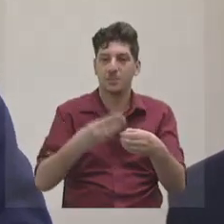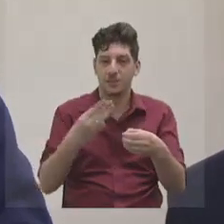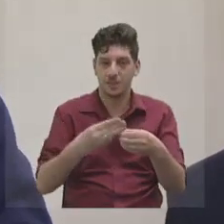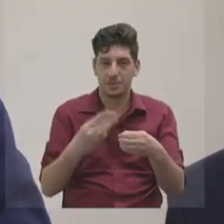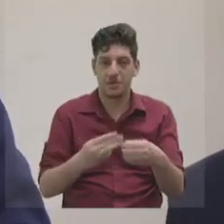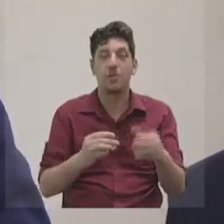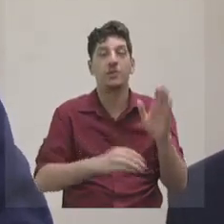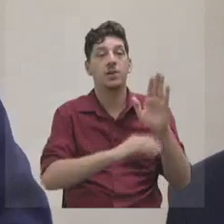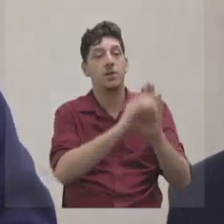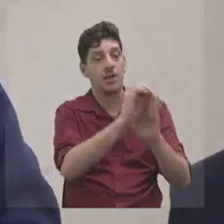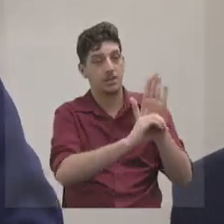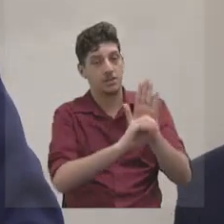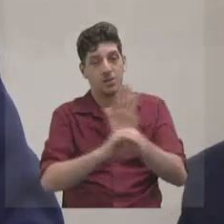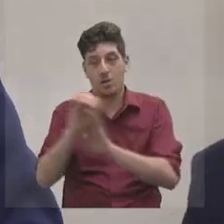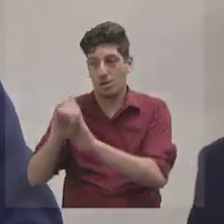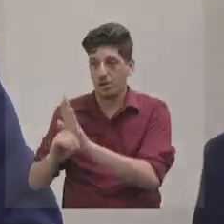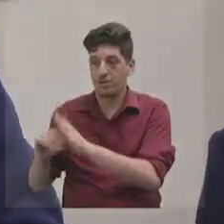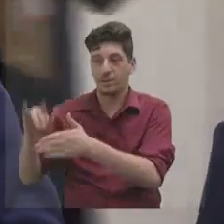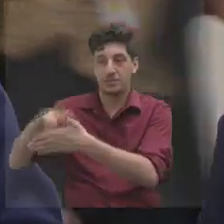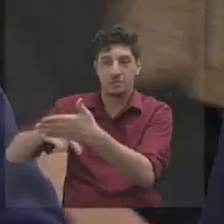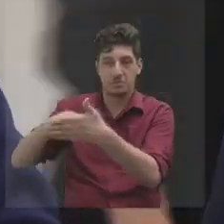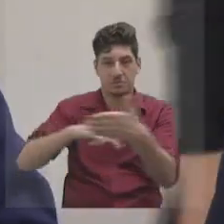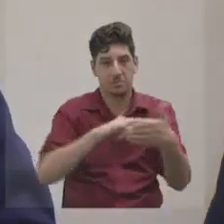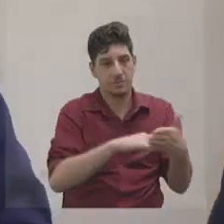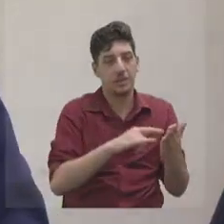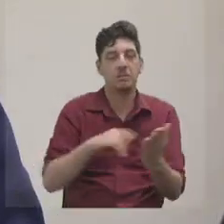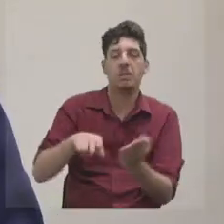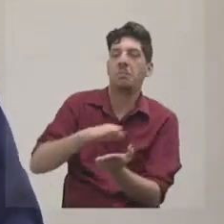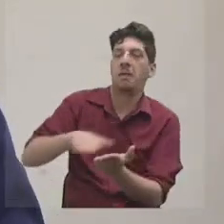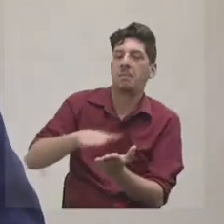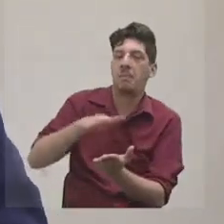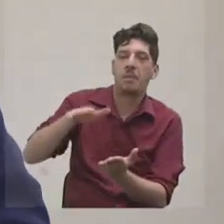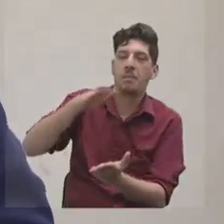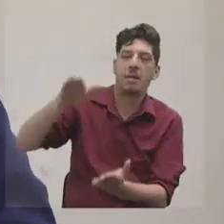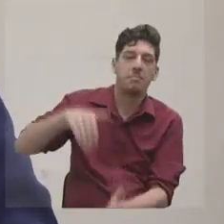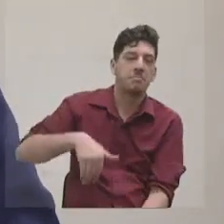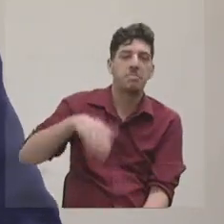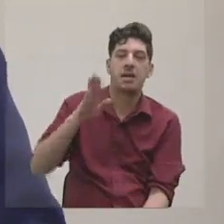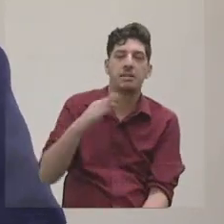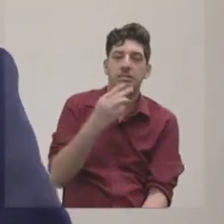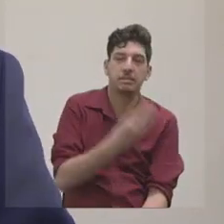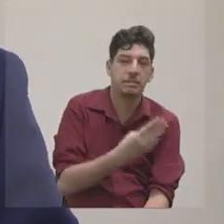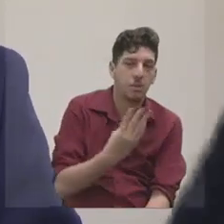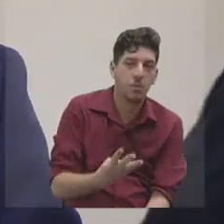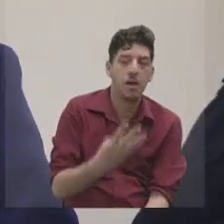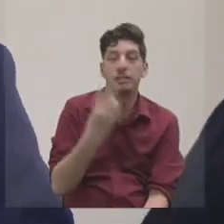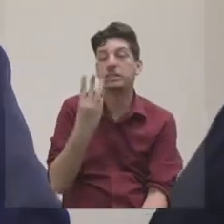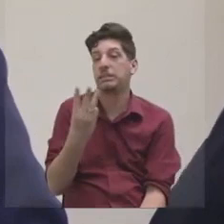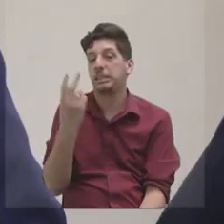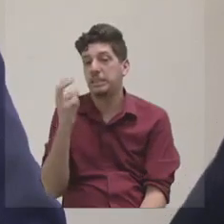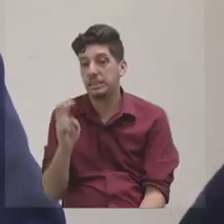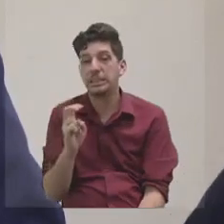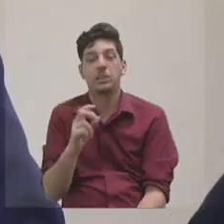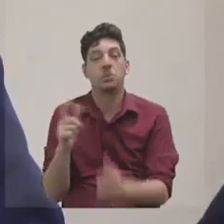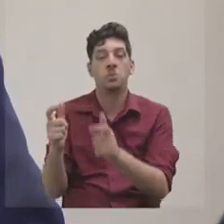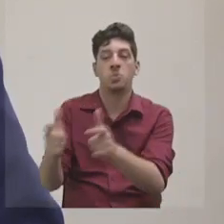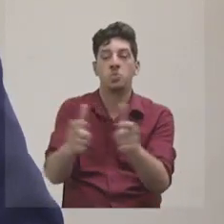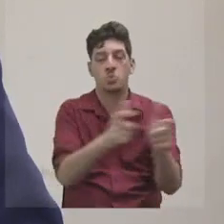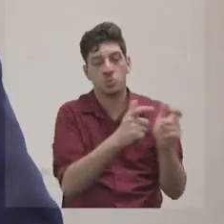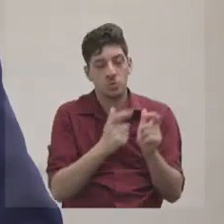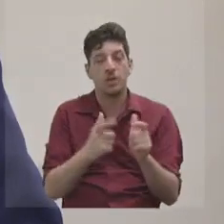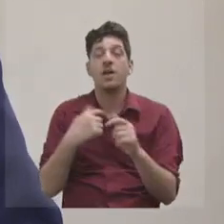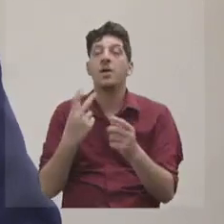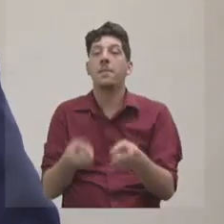que nós estamos falando é em mais de 34 35 trechos eu podia observar